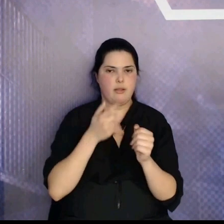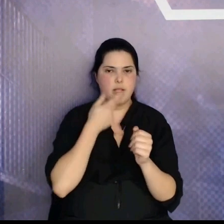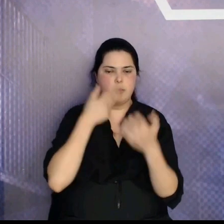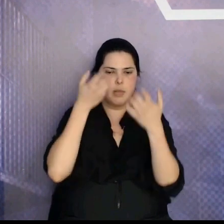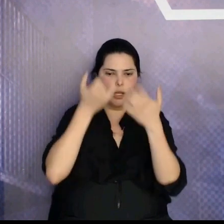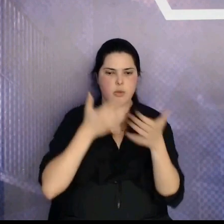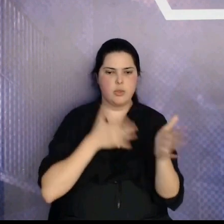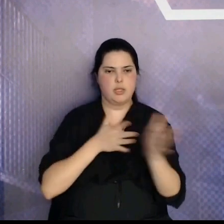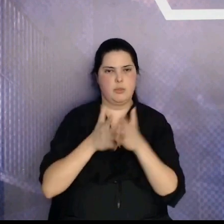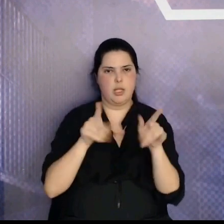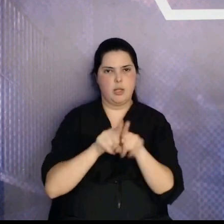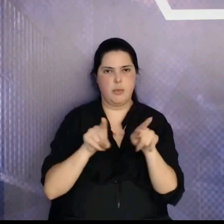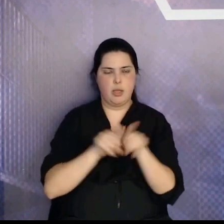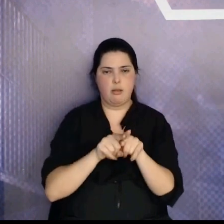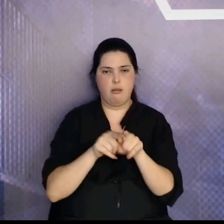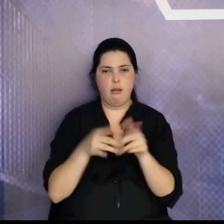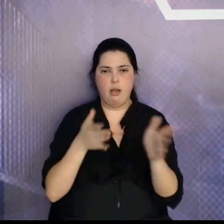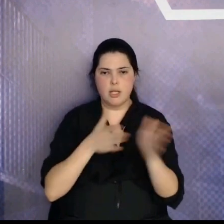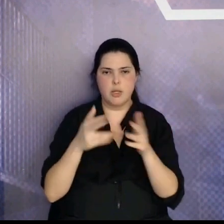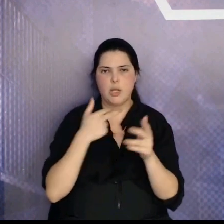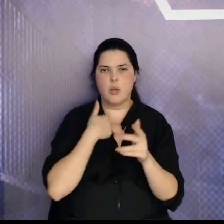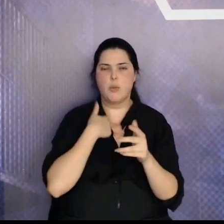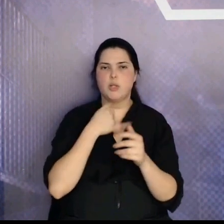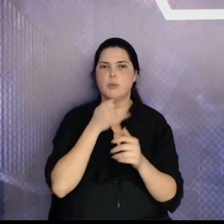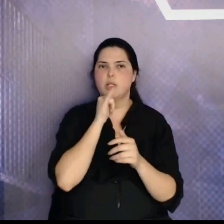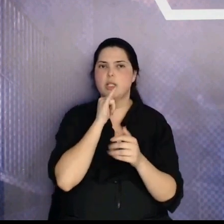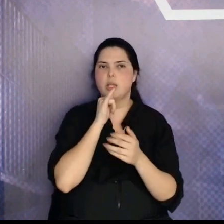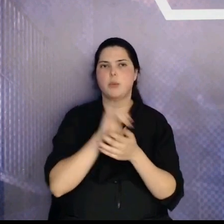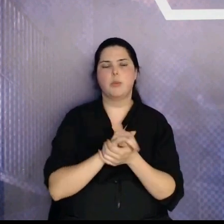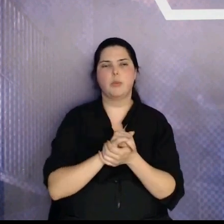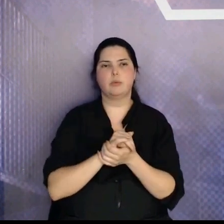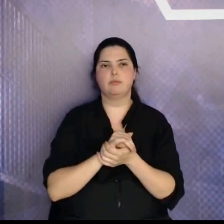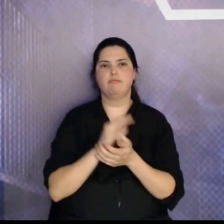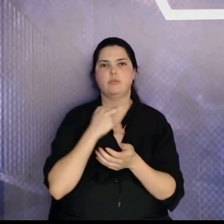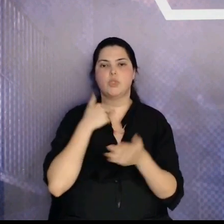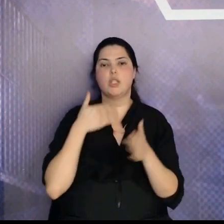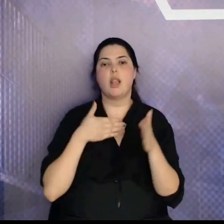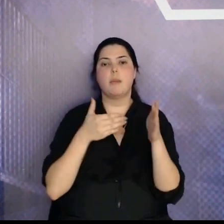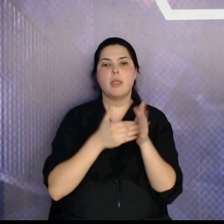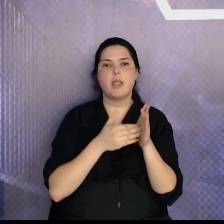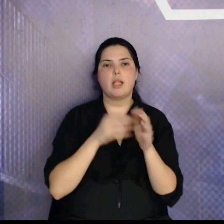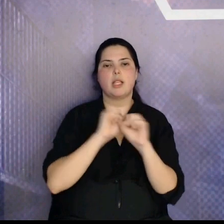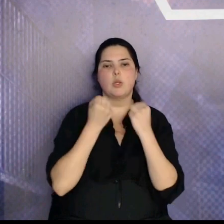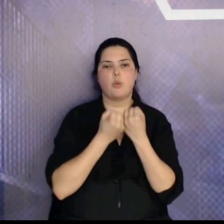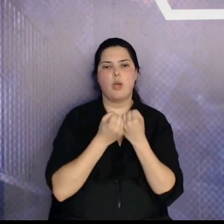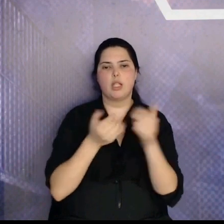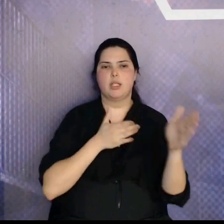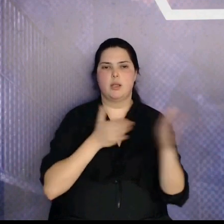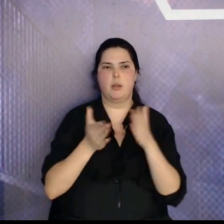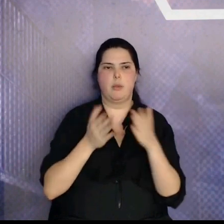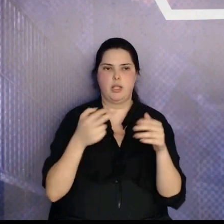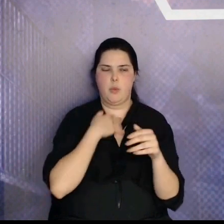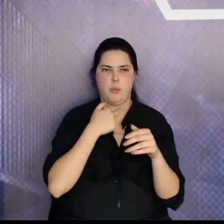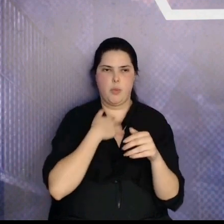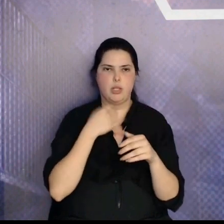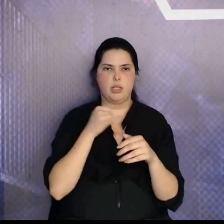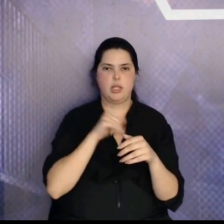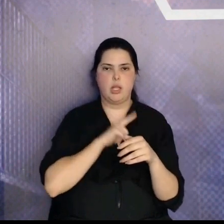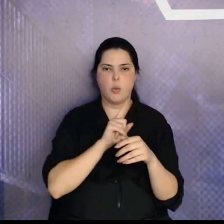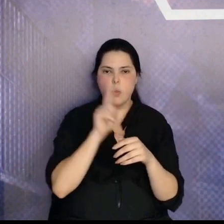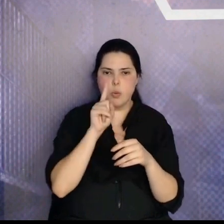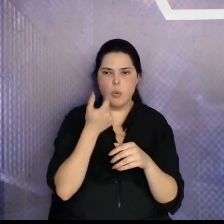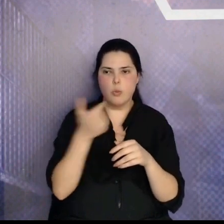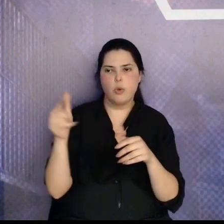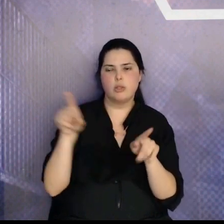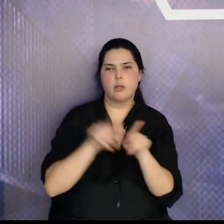acessibilidade. Isso. A acessibilidade ela não pode ficar restrita à squad de acessibilidade quando a gente tem uma, ou